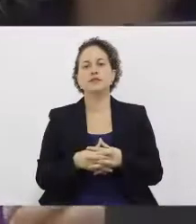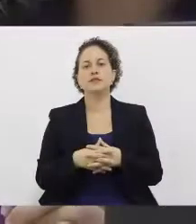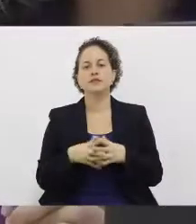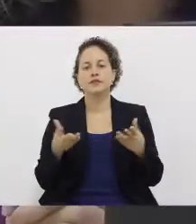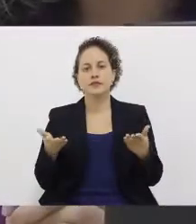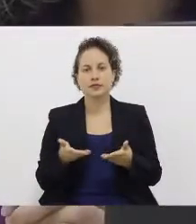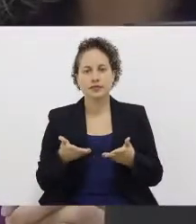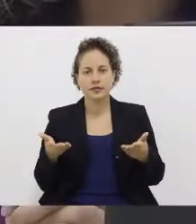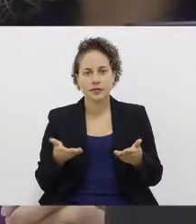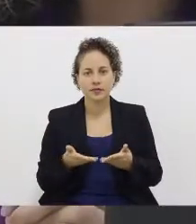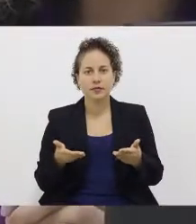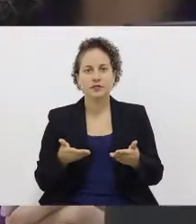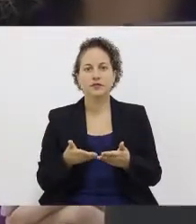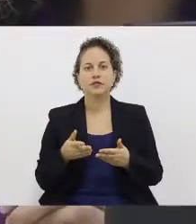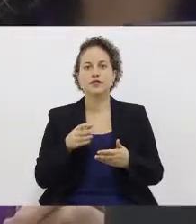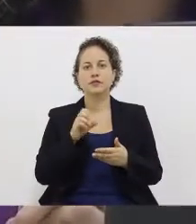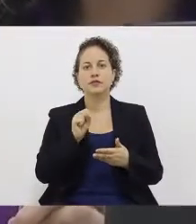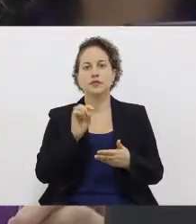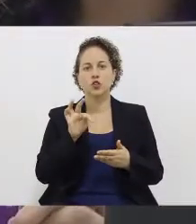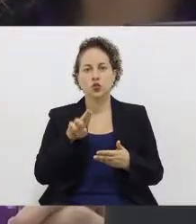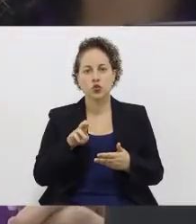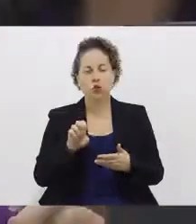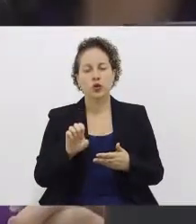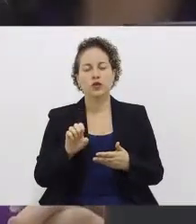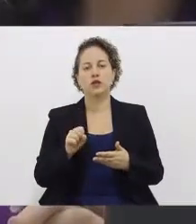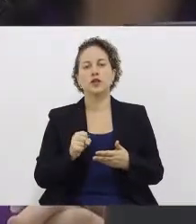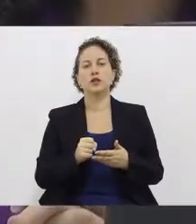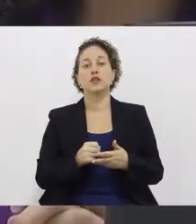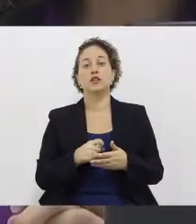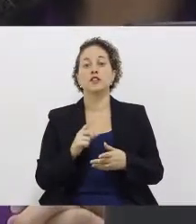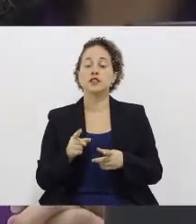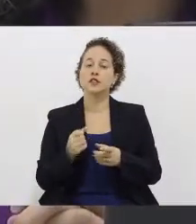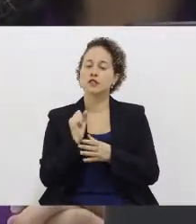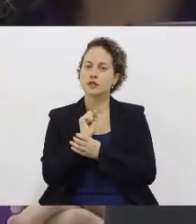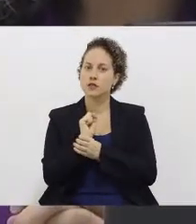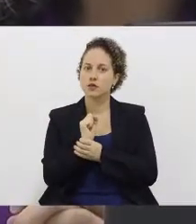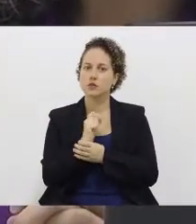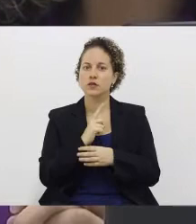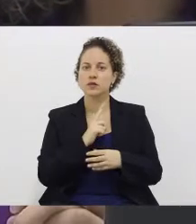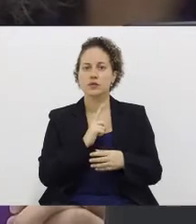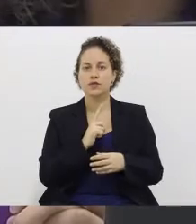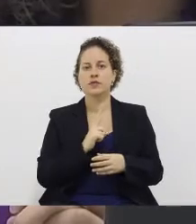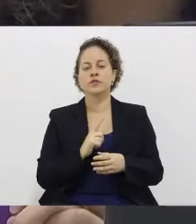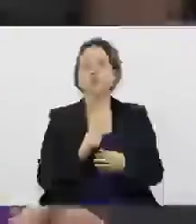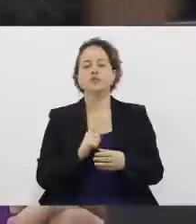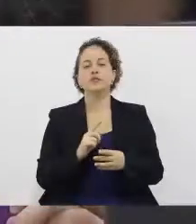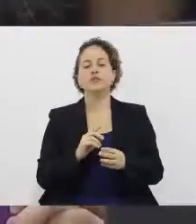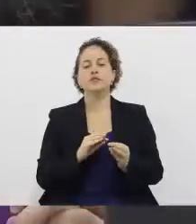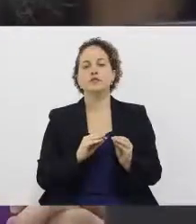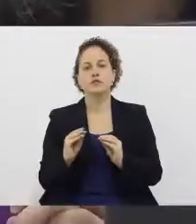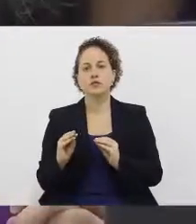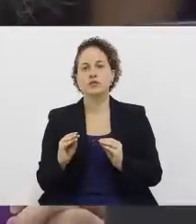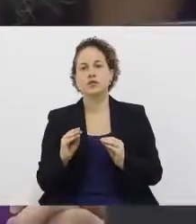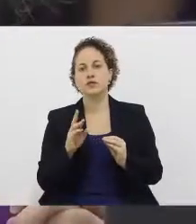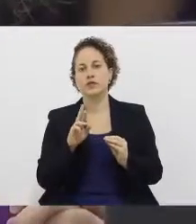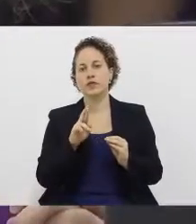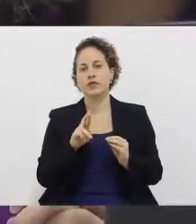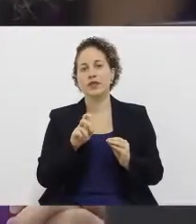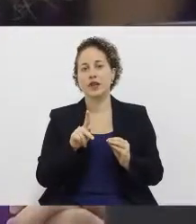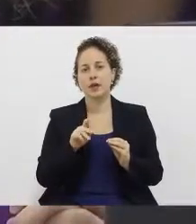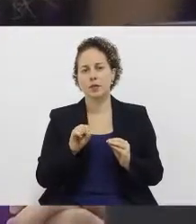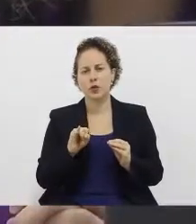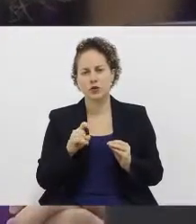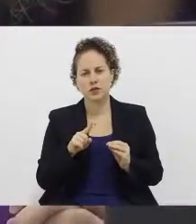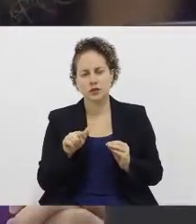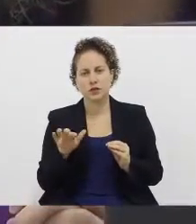Vamos agora falar um pouco de estoques de segurança com o modelo de uso de cálculo para ele, que é o ponto de reposição. Correia